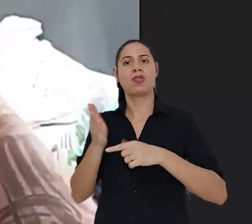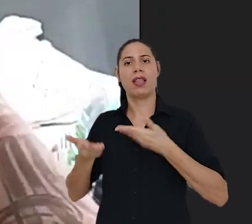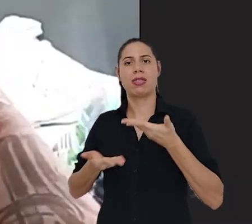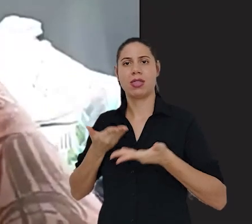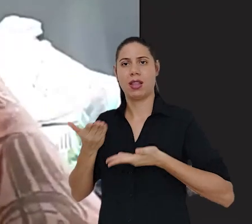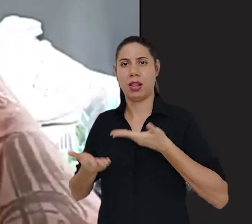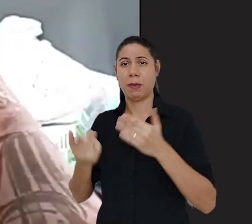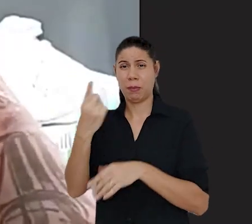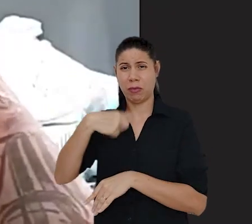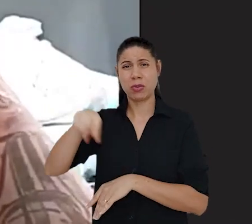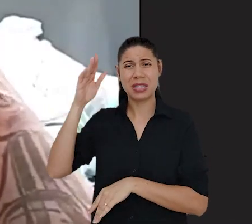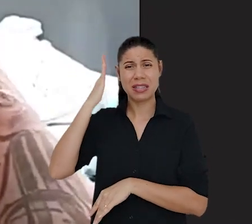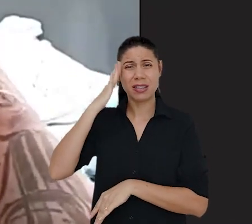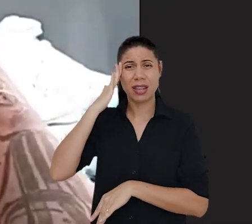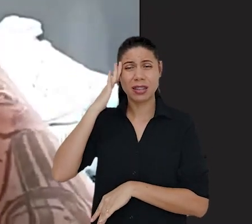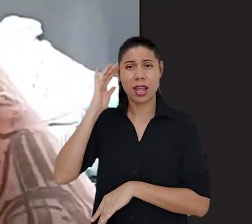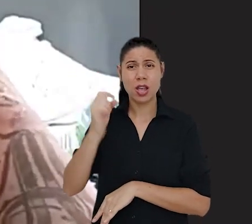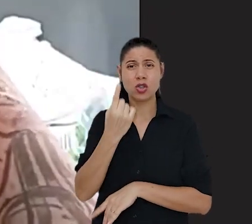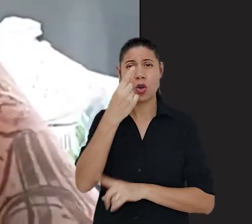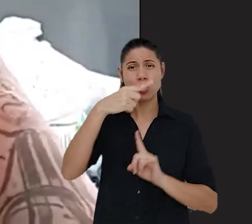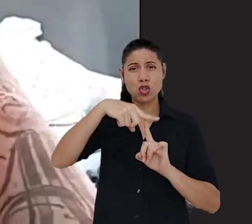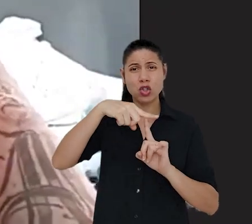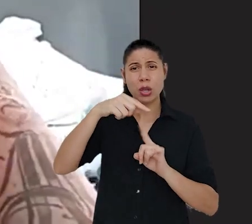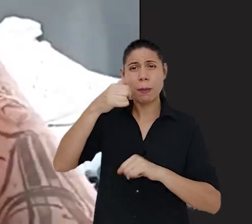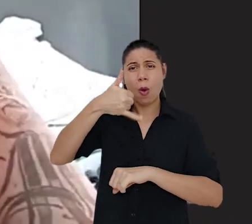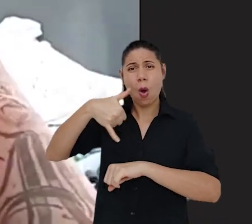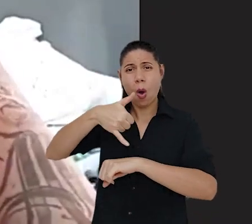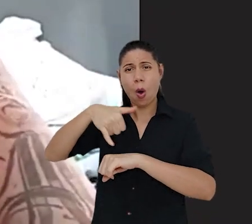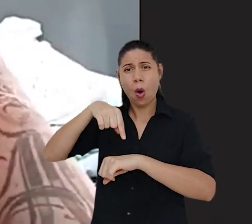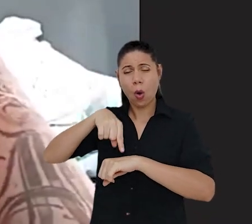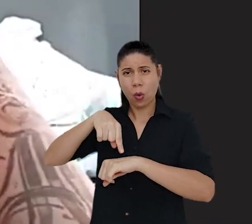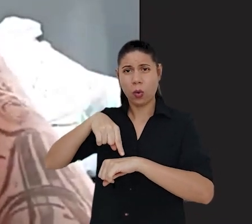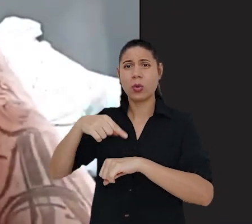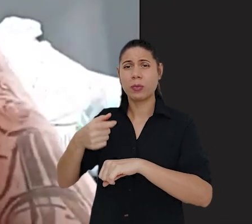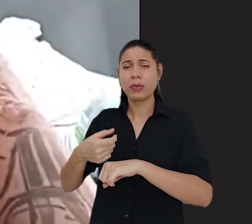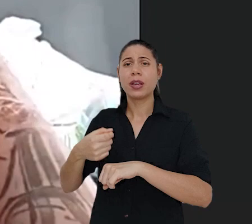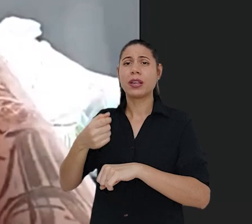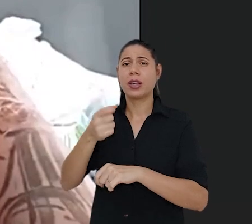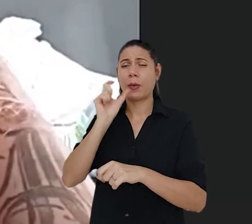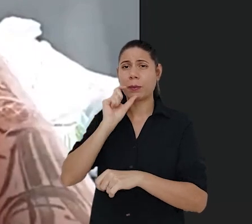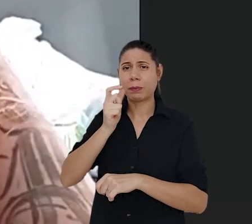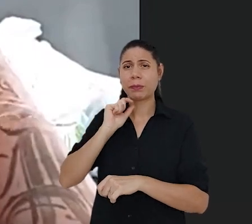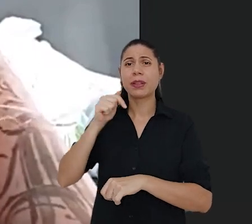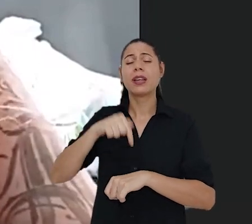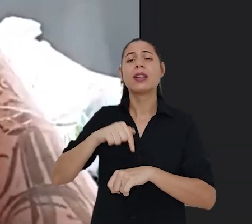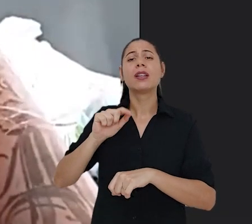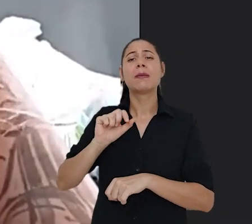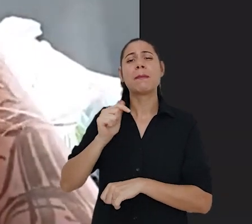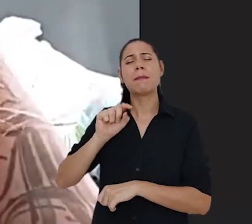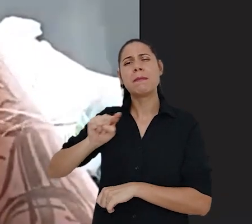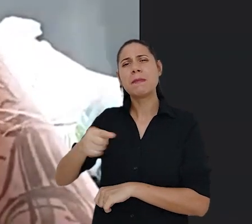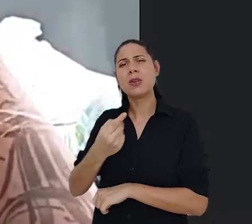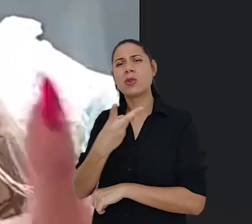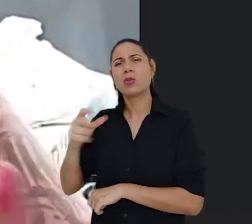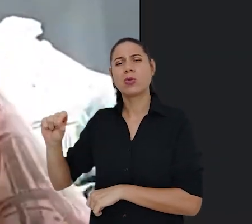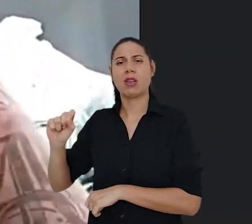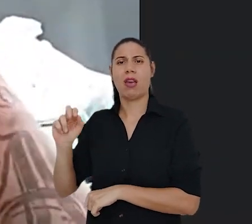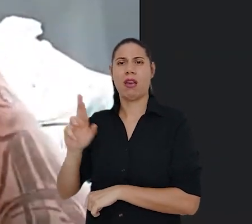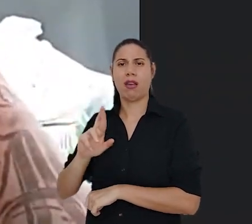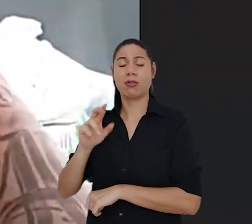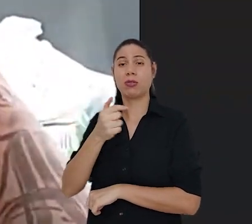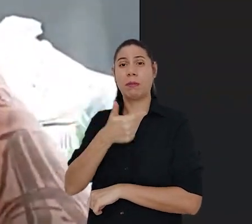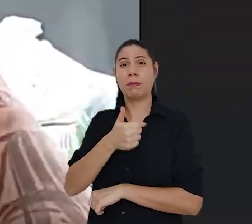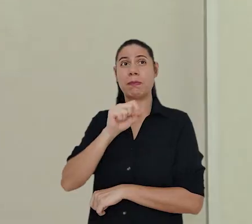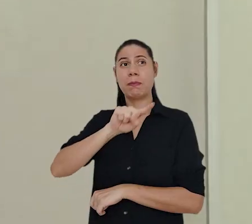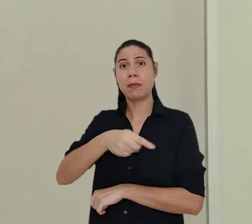ideia, o meu tratamento, só um tipo de óleo que eu tomo, que é um óleo full espectro, que é um óleo rico, ele custa R$ 1.260. Assim